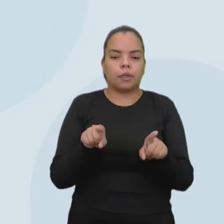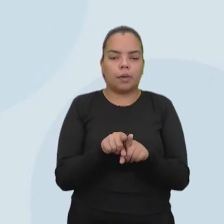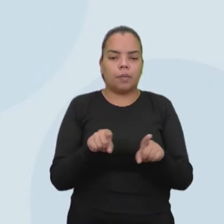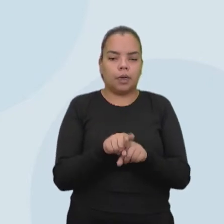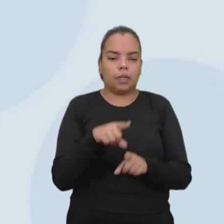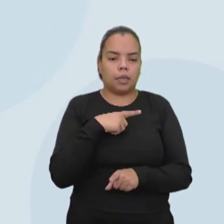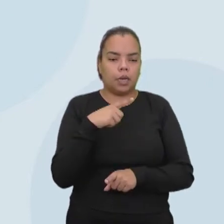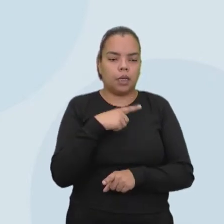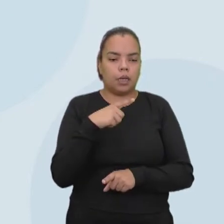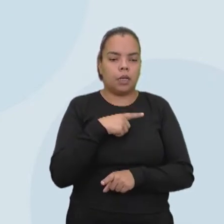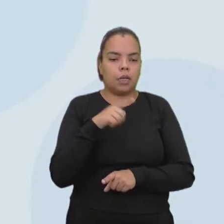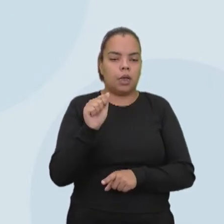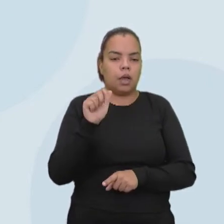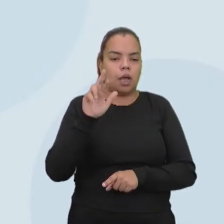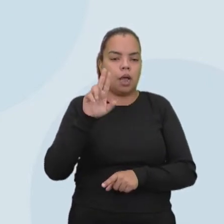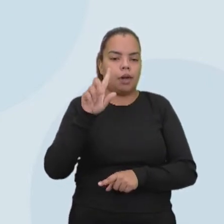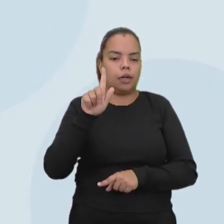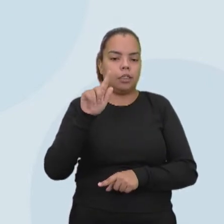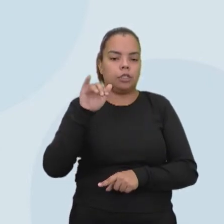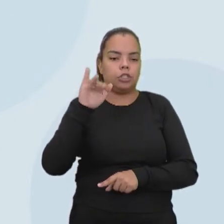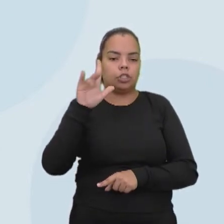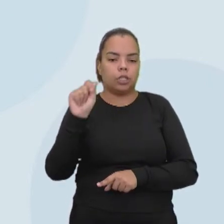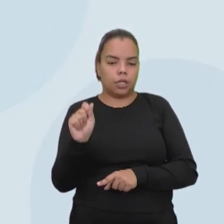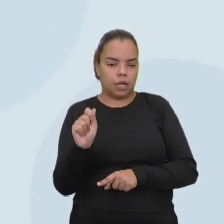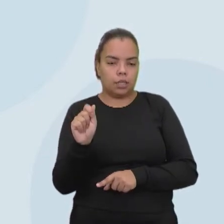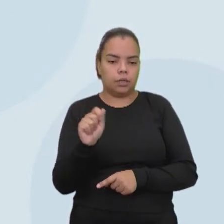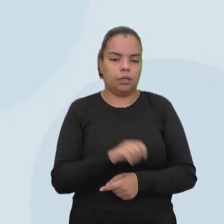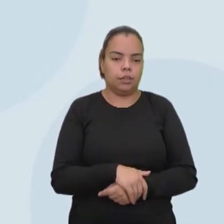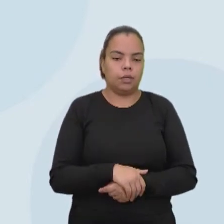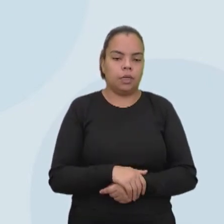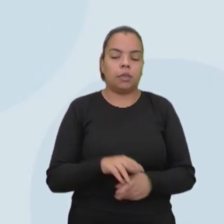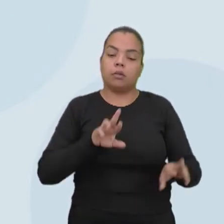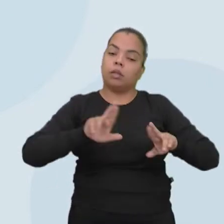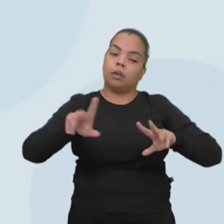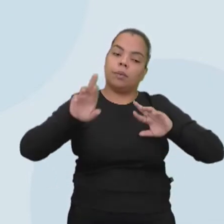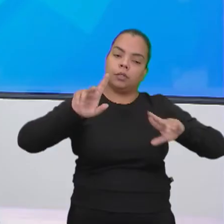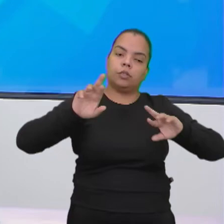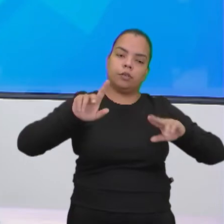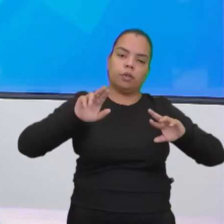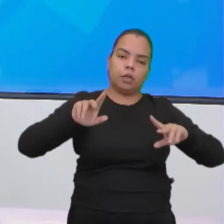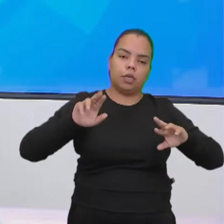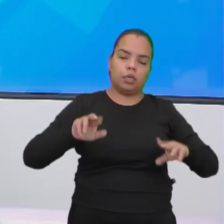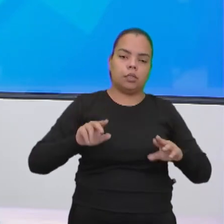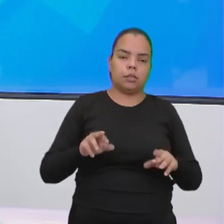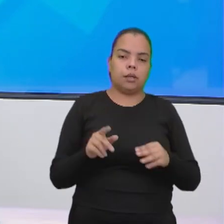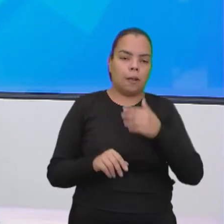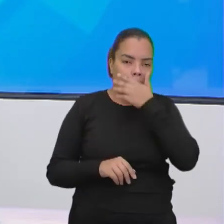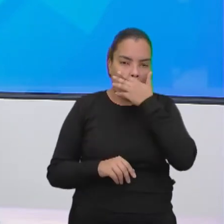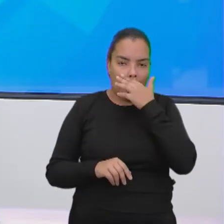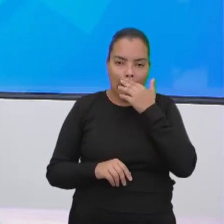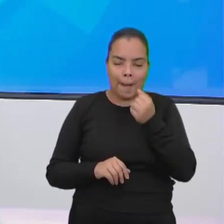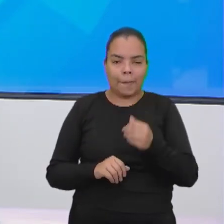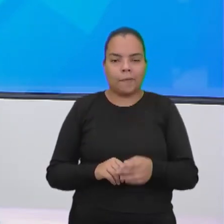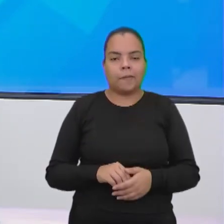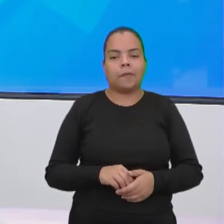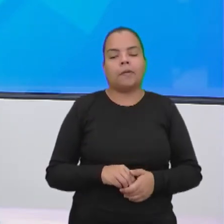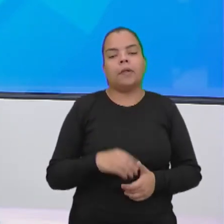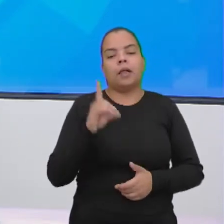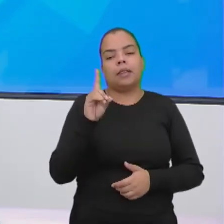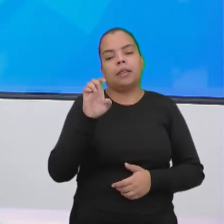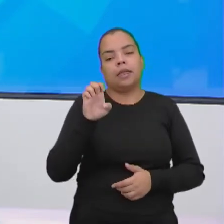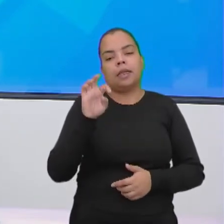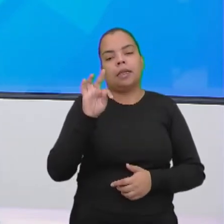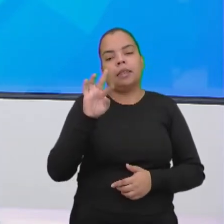outros minerais, tá certo? Então já tem aí uma diferença das detríticas, né? Porque elas são, no caso, as detríticas,